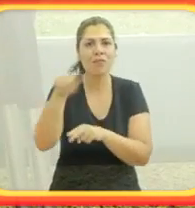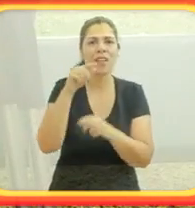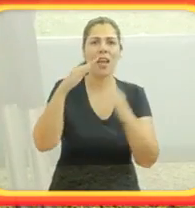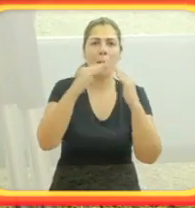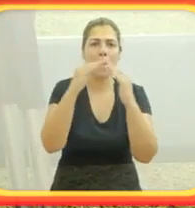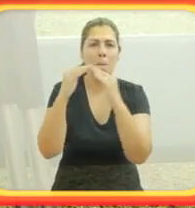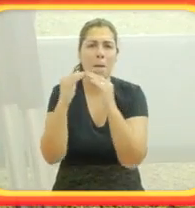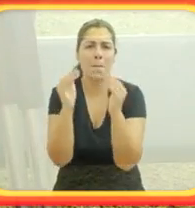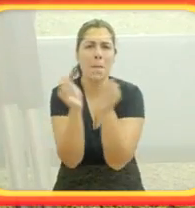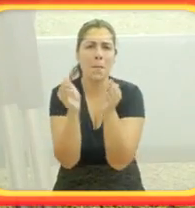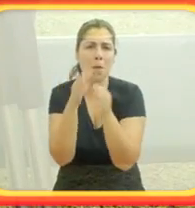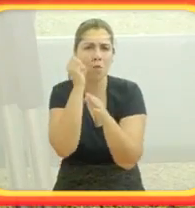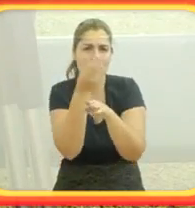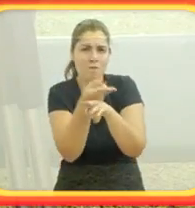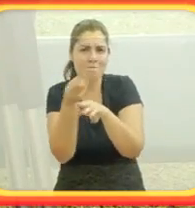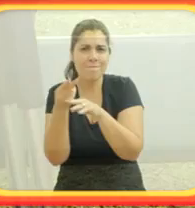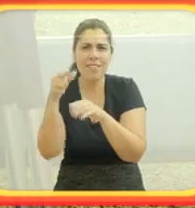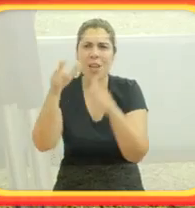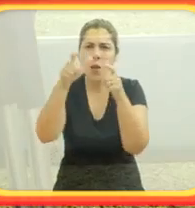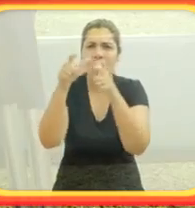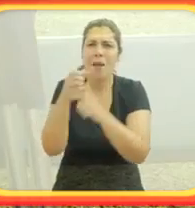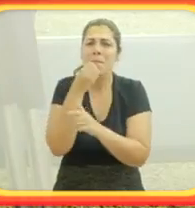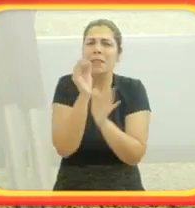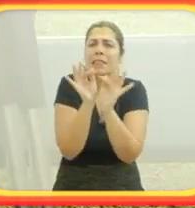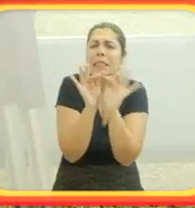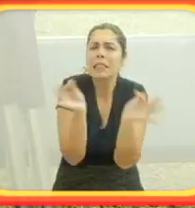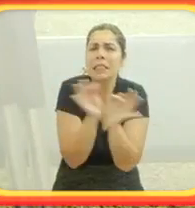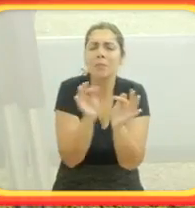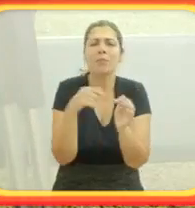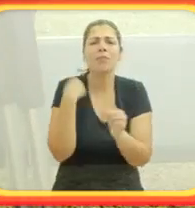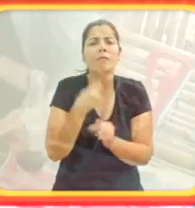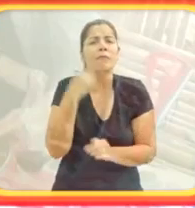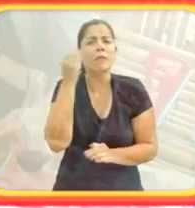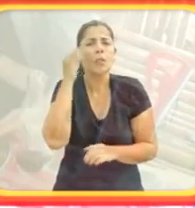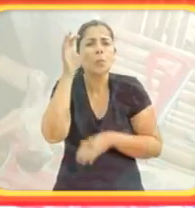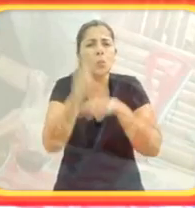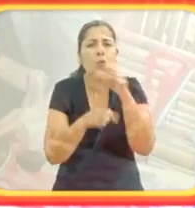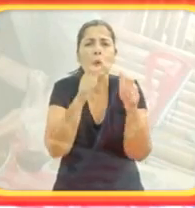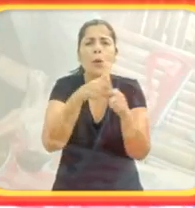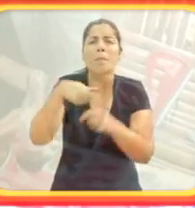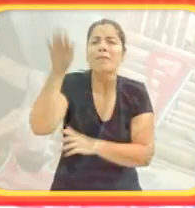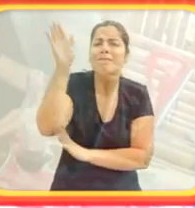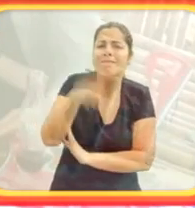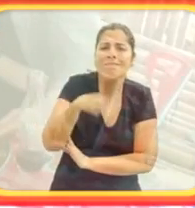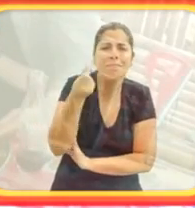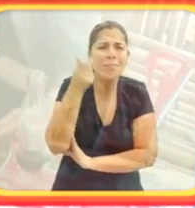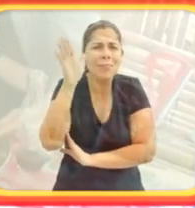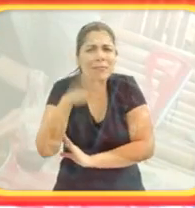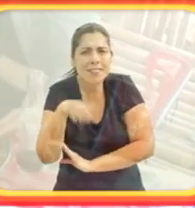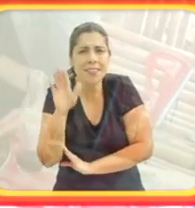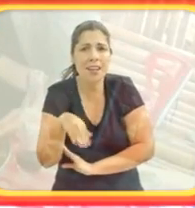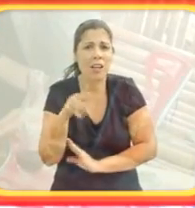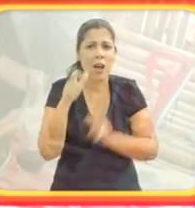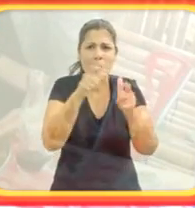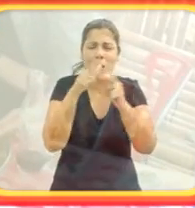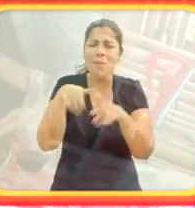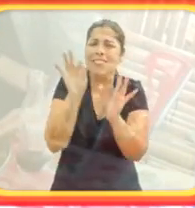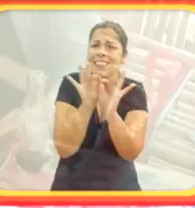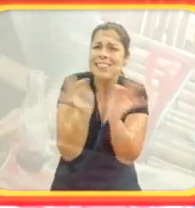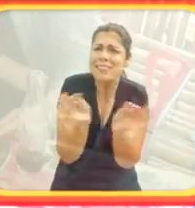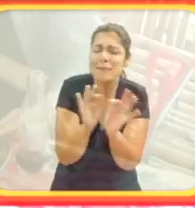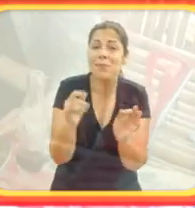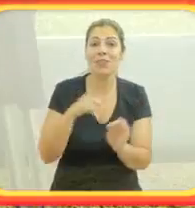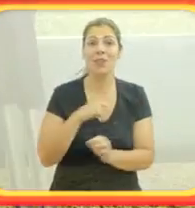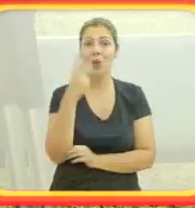eu ficava hospedada em geralmente pousadinhas, lugares bem simples, sempre buscando os lugares mais baratos, os lugares mais